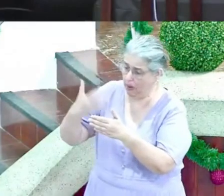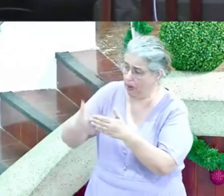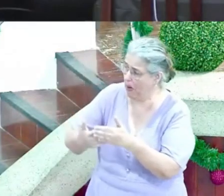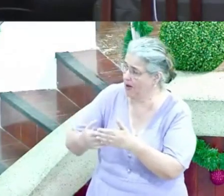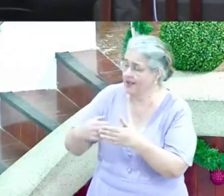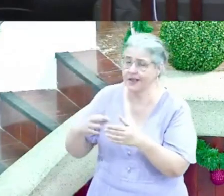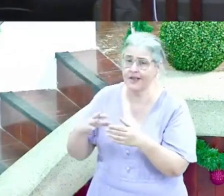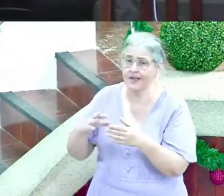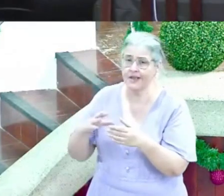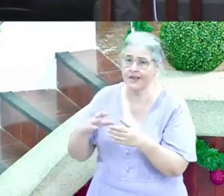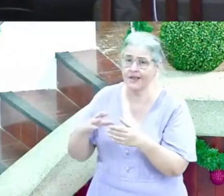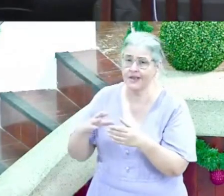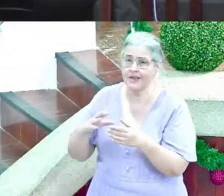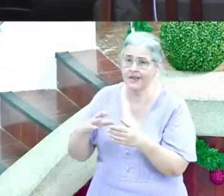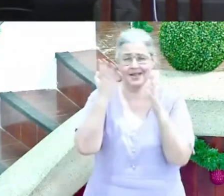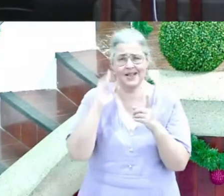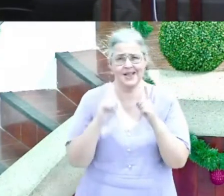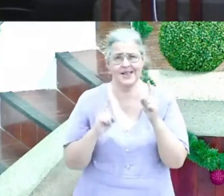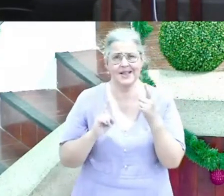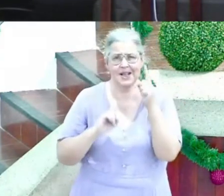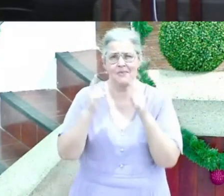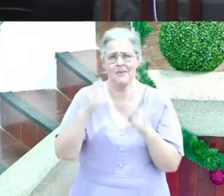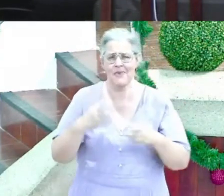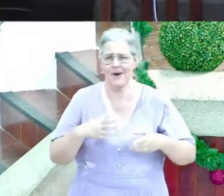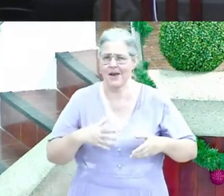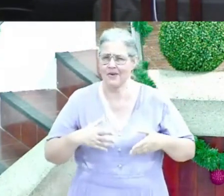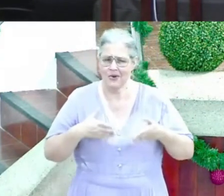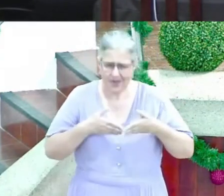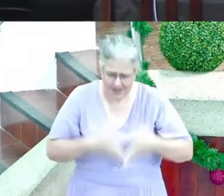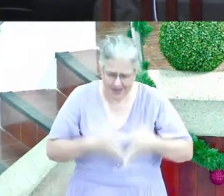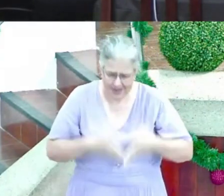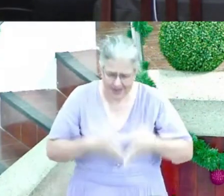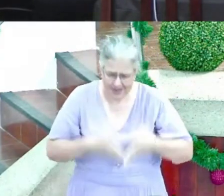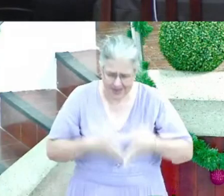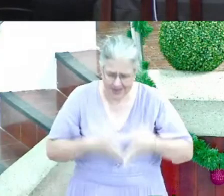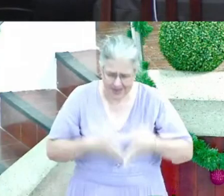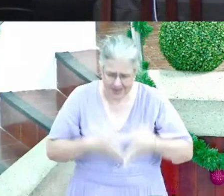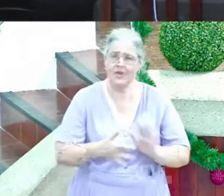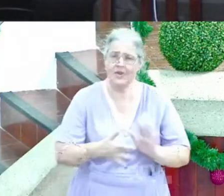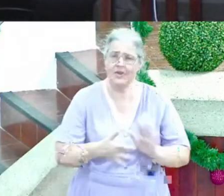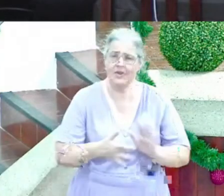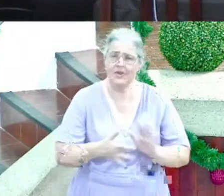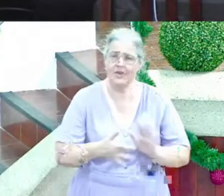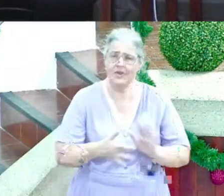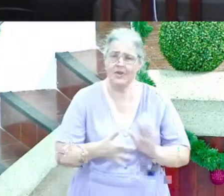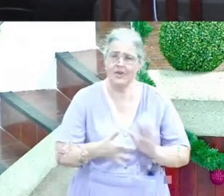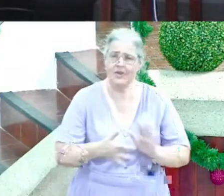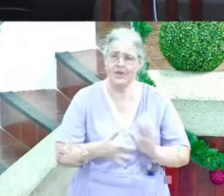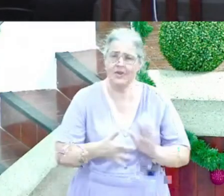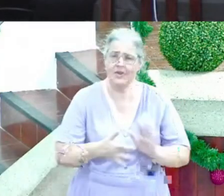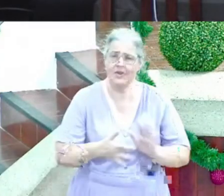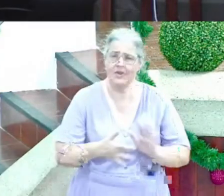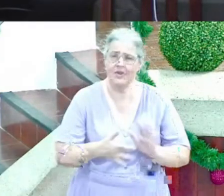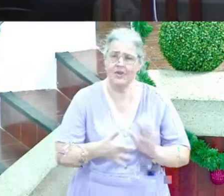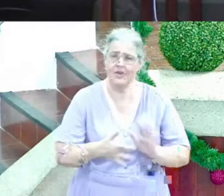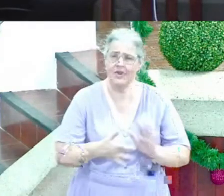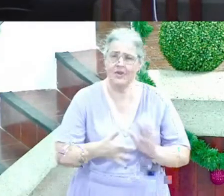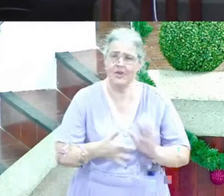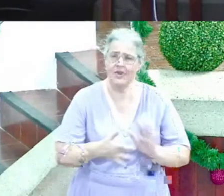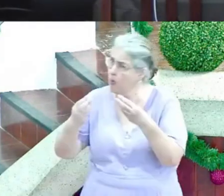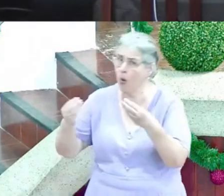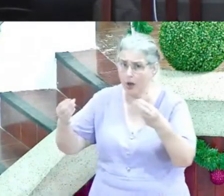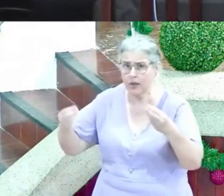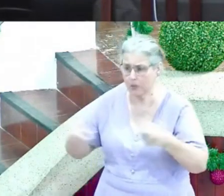de um movimento ou de um momento religioso para uma oportunidade gigantescas. Por